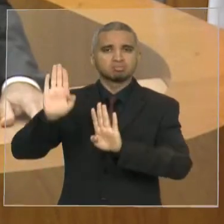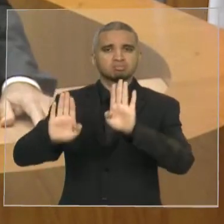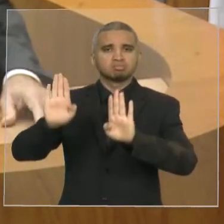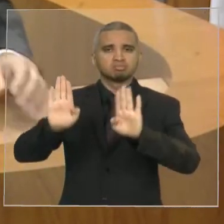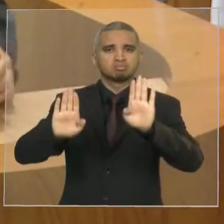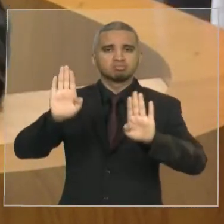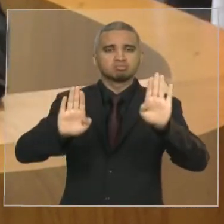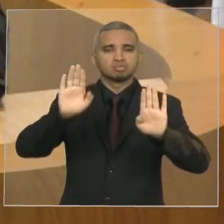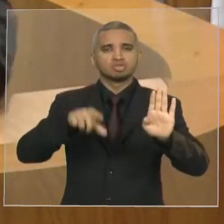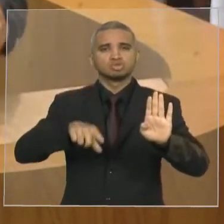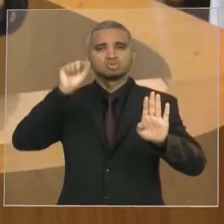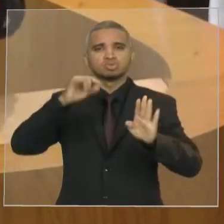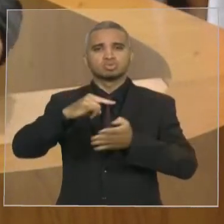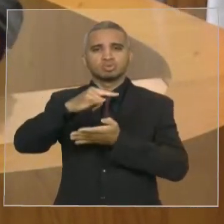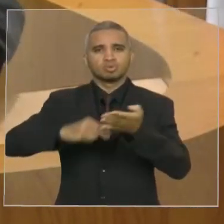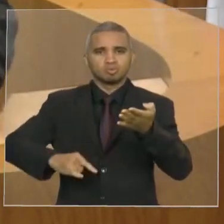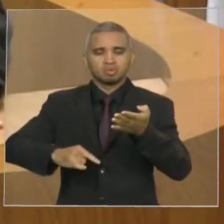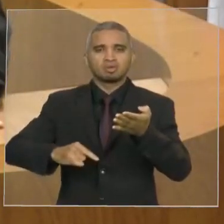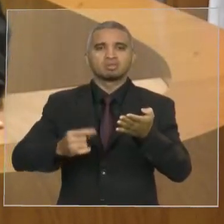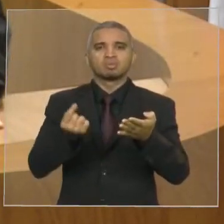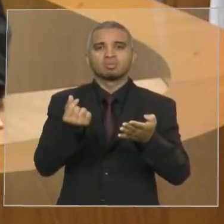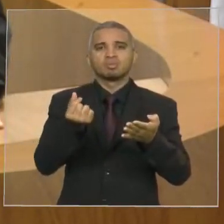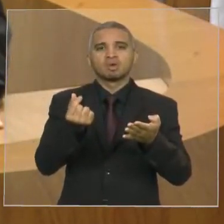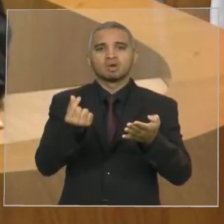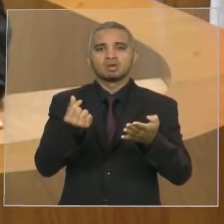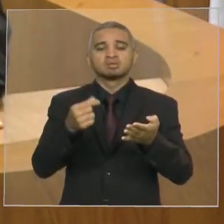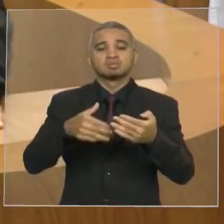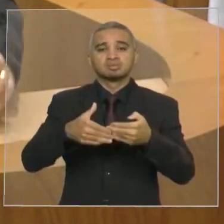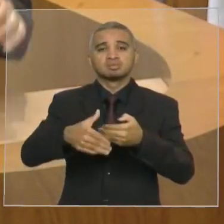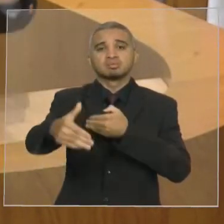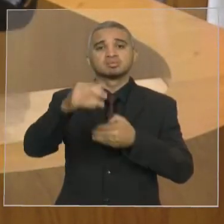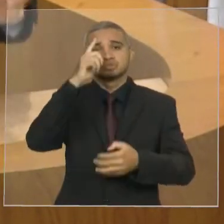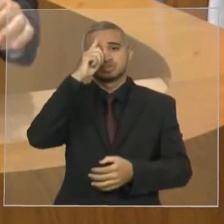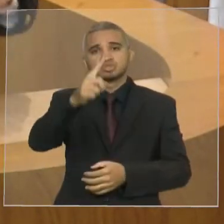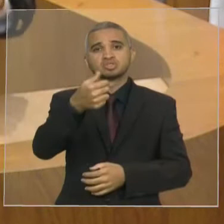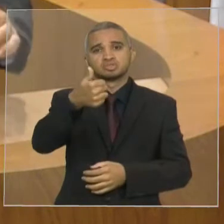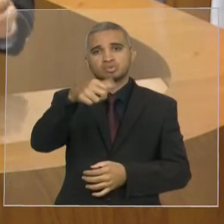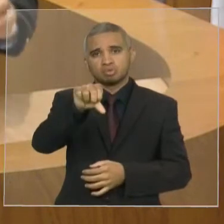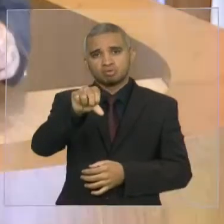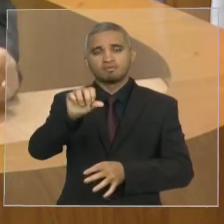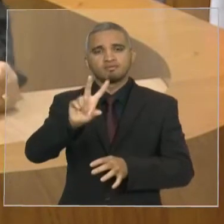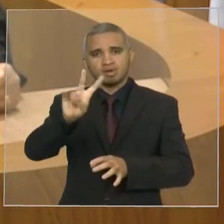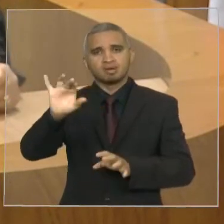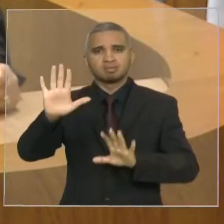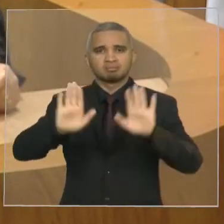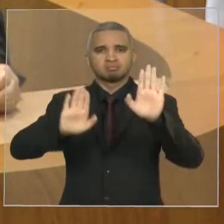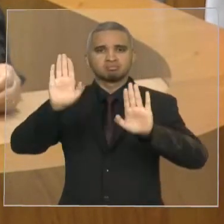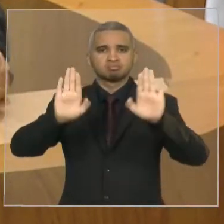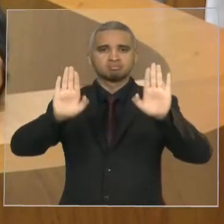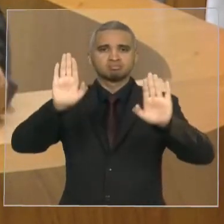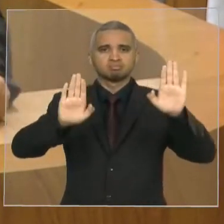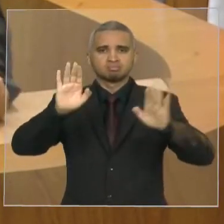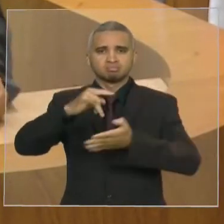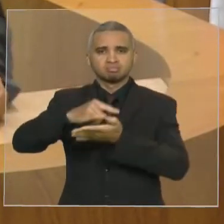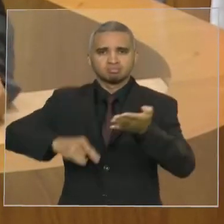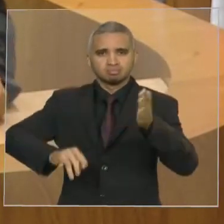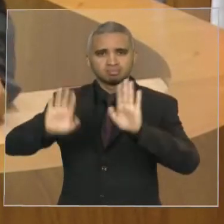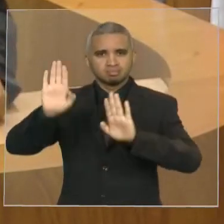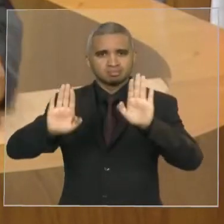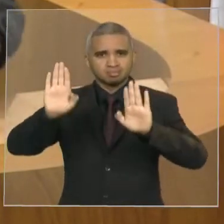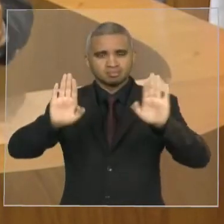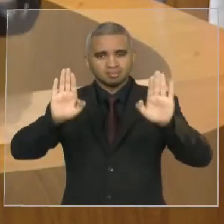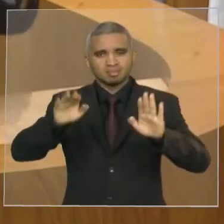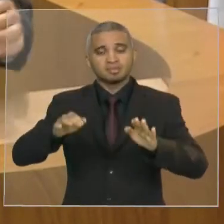para a tomada de preços, que vai ser agora no próximo dia 19, e que até maio se dará ali a ordem de serviços